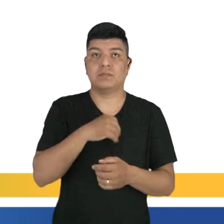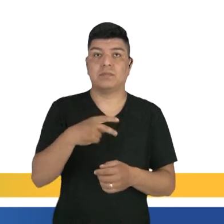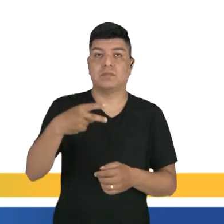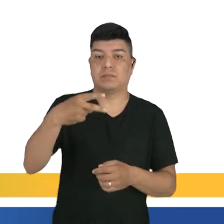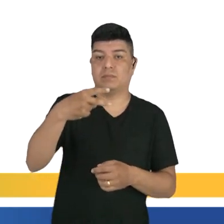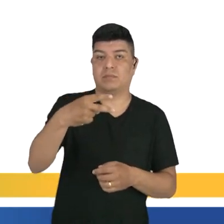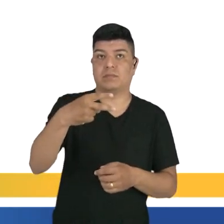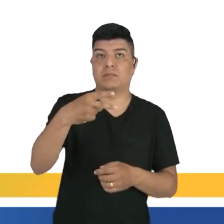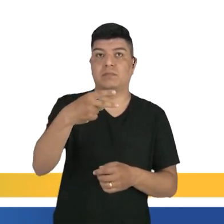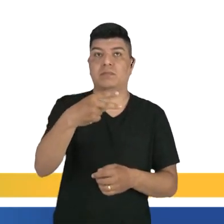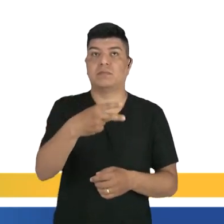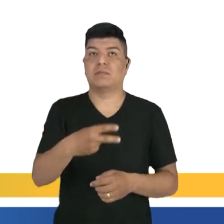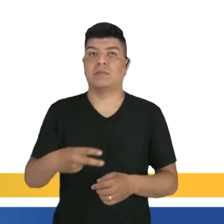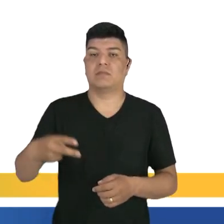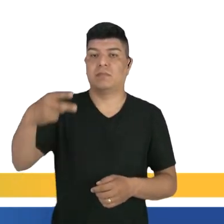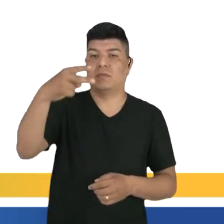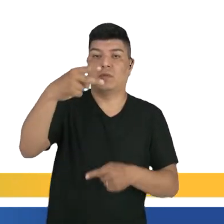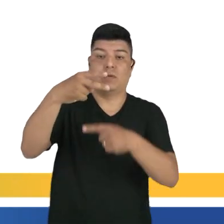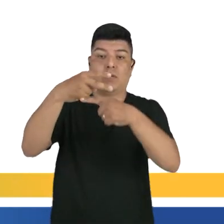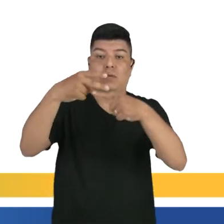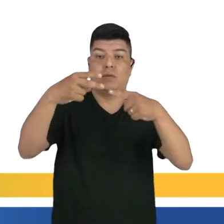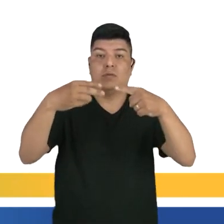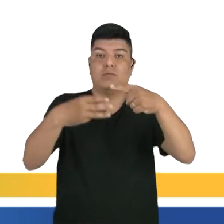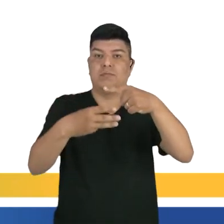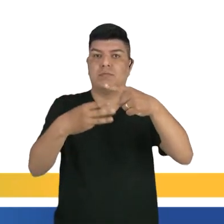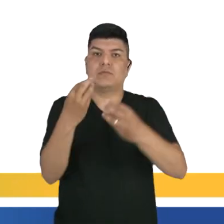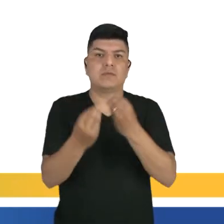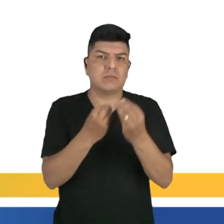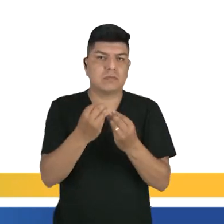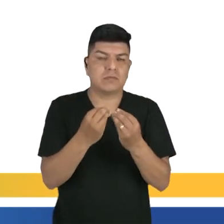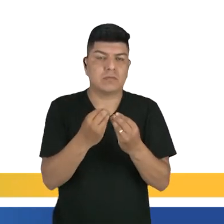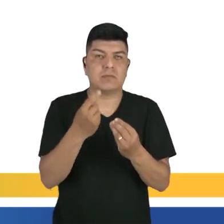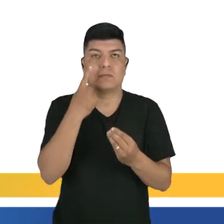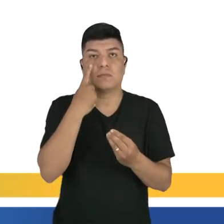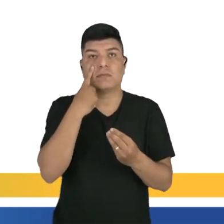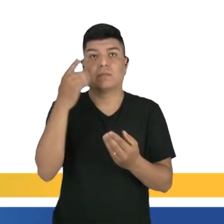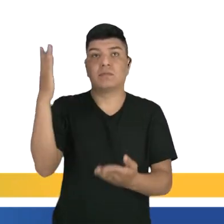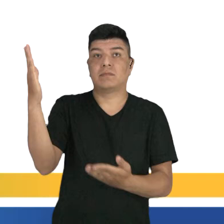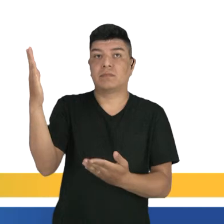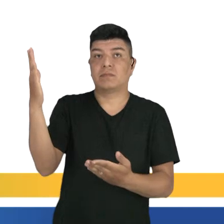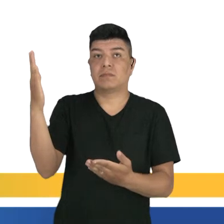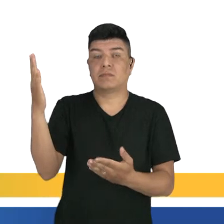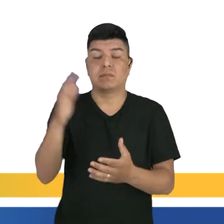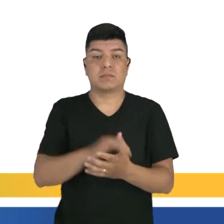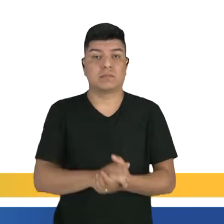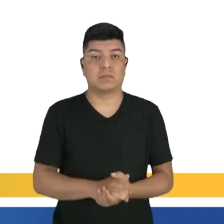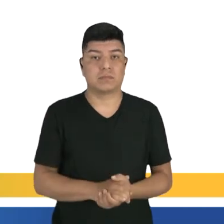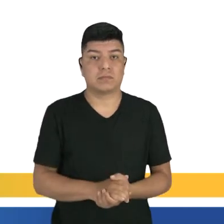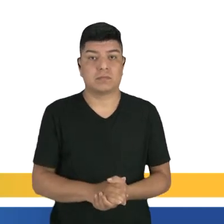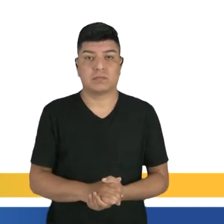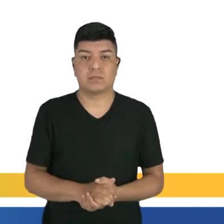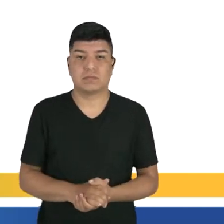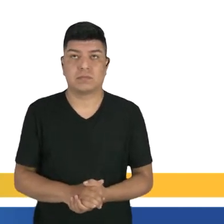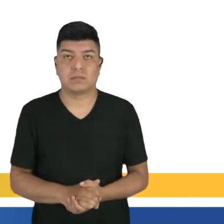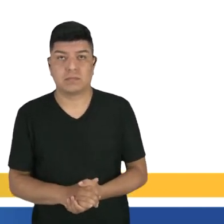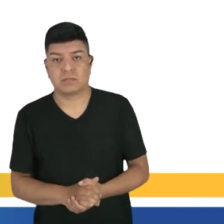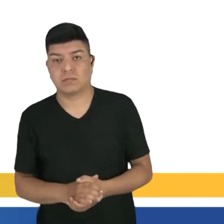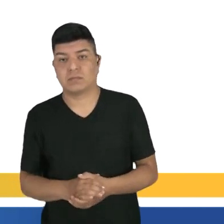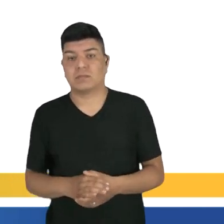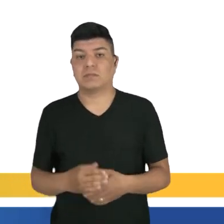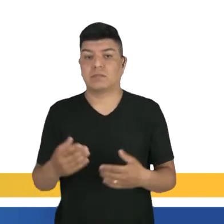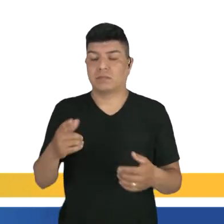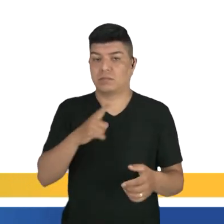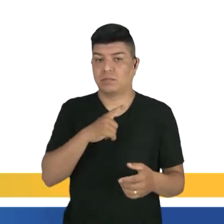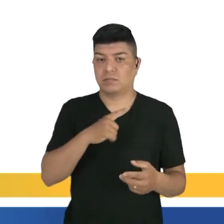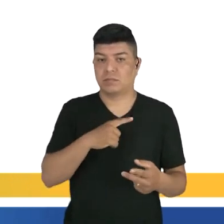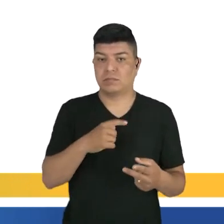2 elevado a 2 terços, como é que eu faço essa potência? Somente com a definição que eu tenho lá de potenciação,